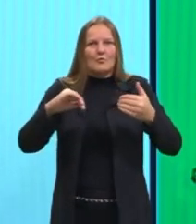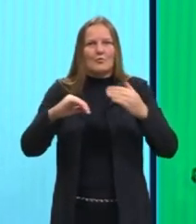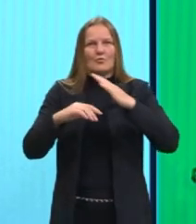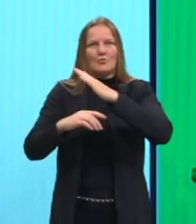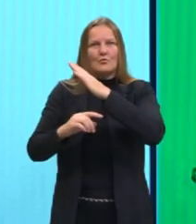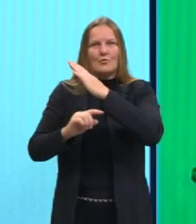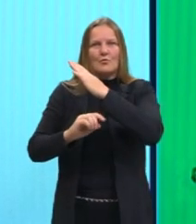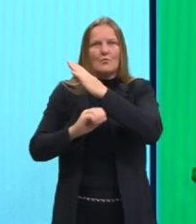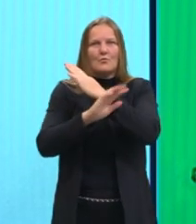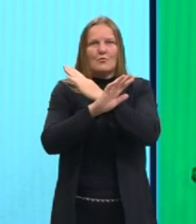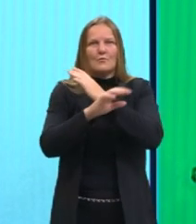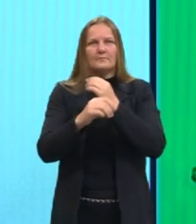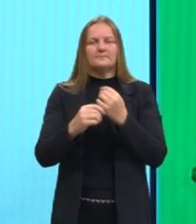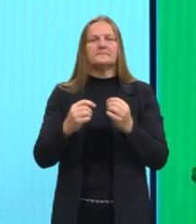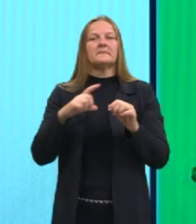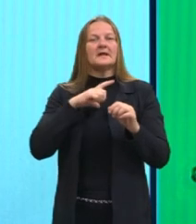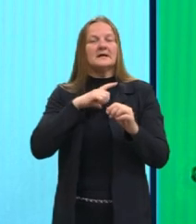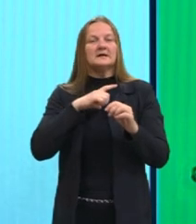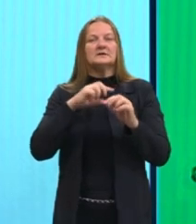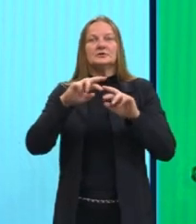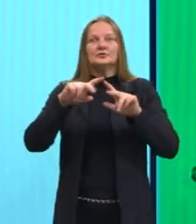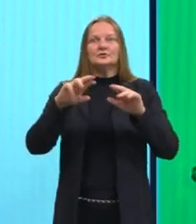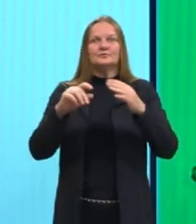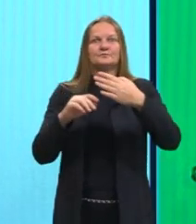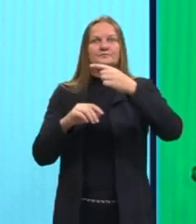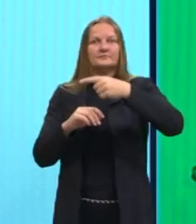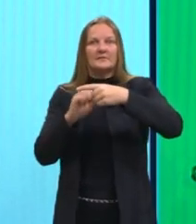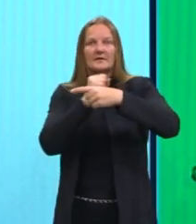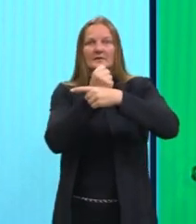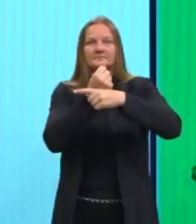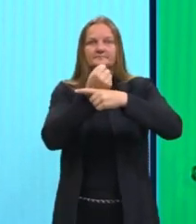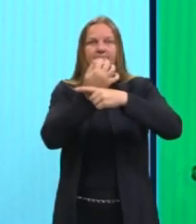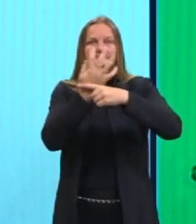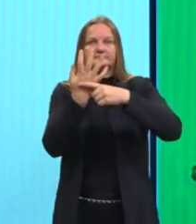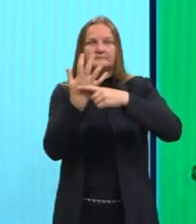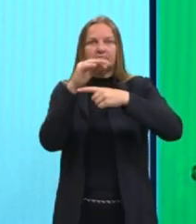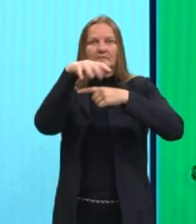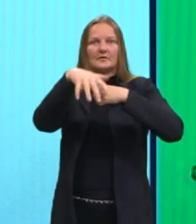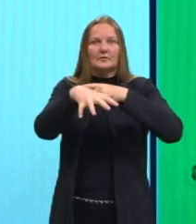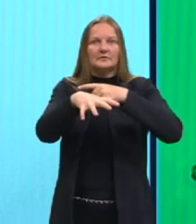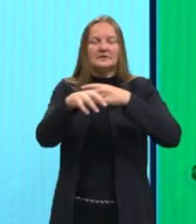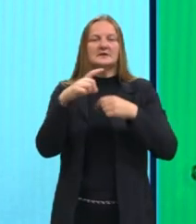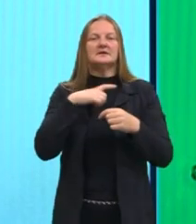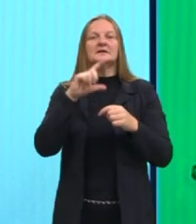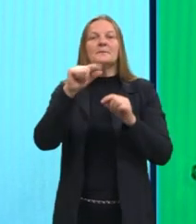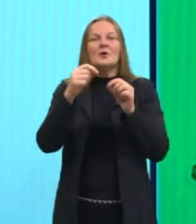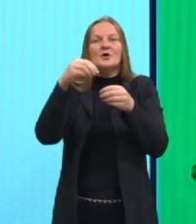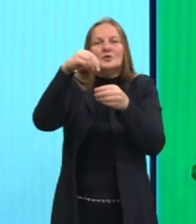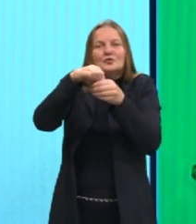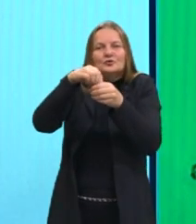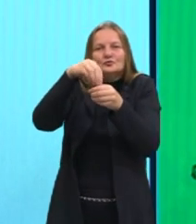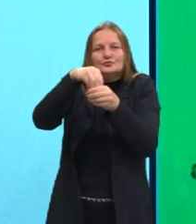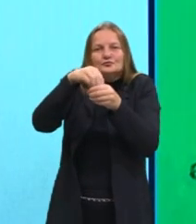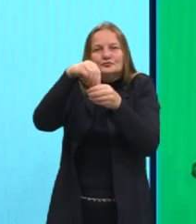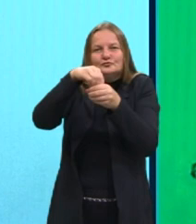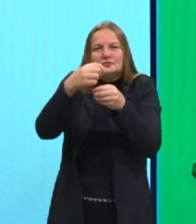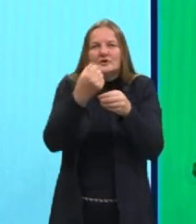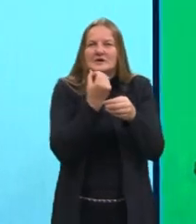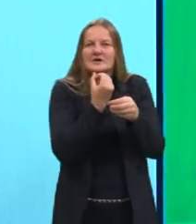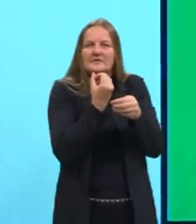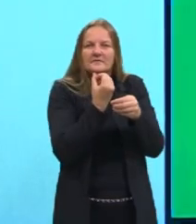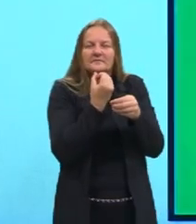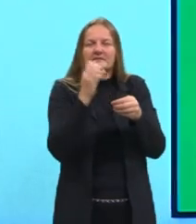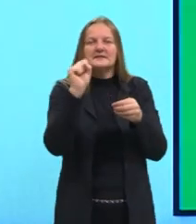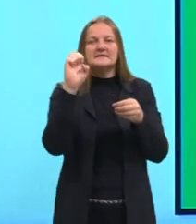surgem Então as pteridófitas tá depois então surgem as sementes e o tenho